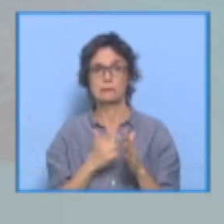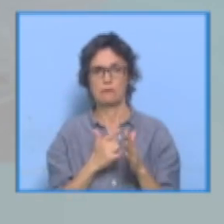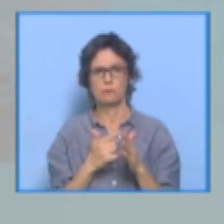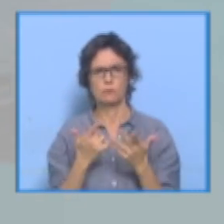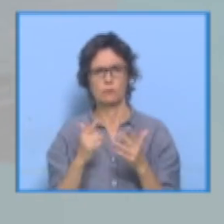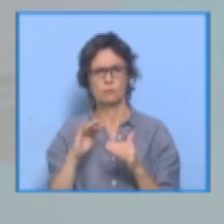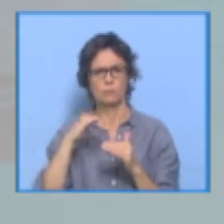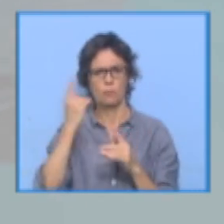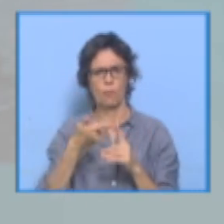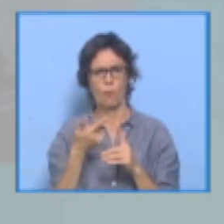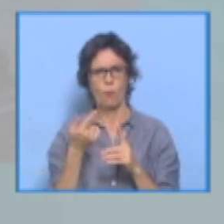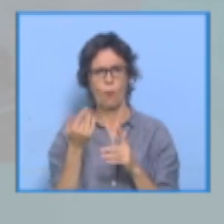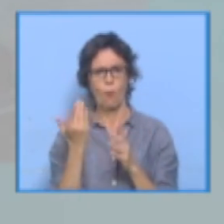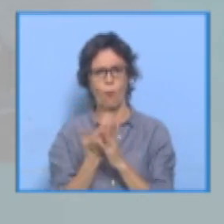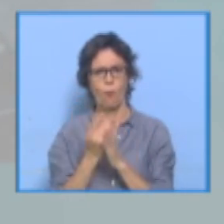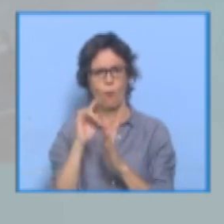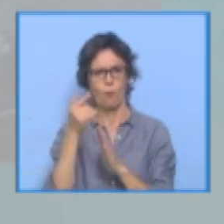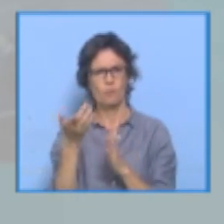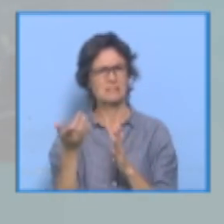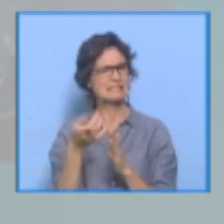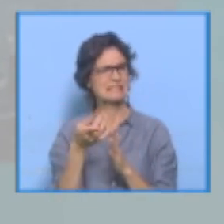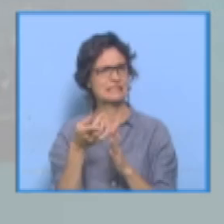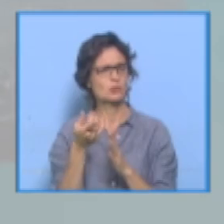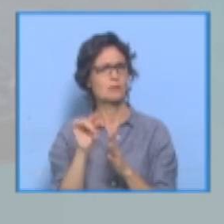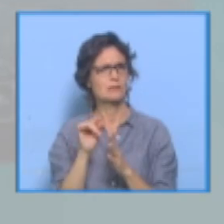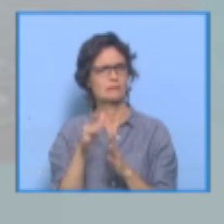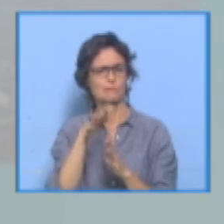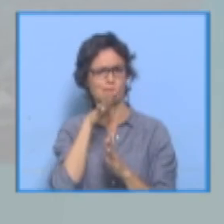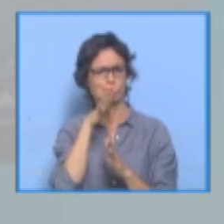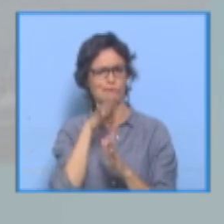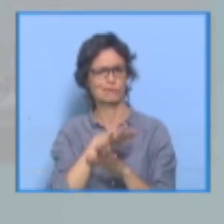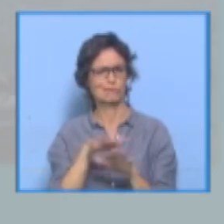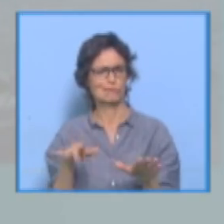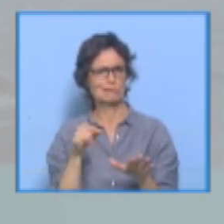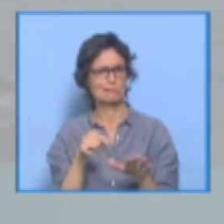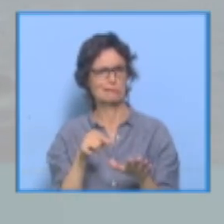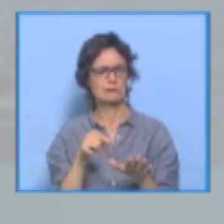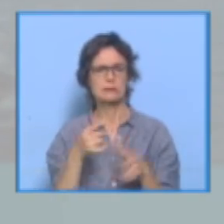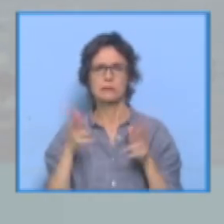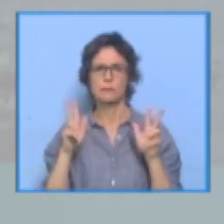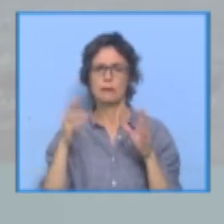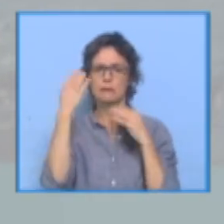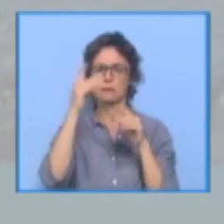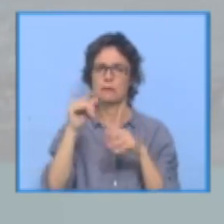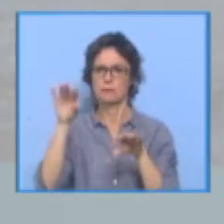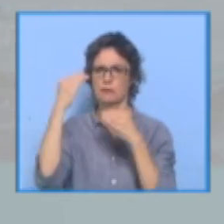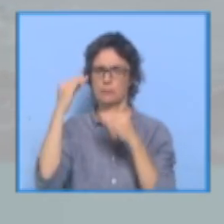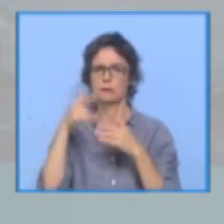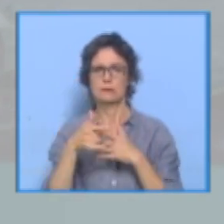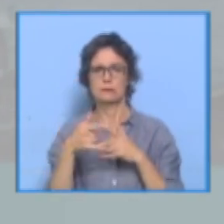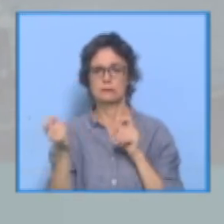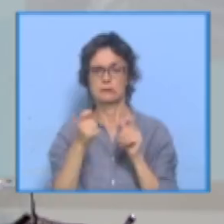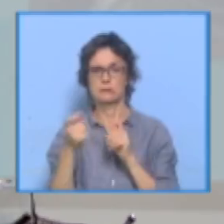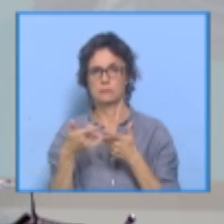mesa o debate sobre a liberdade de ensinar e de aprender. Um tema que agora analisamos com Graça Franco, diretora de Informação da Renascença. Boa